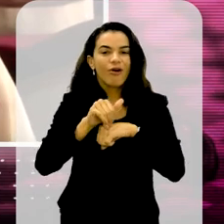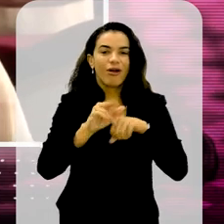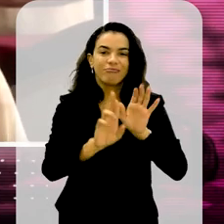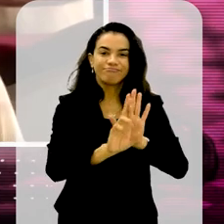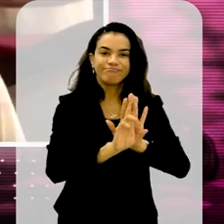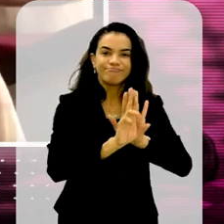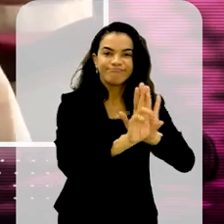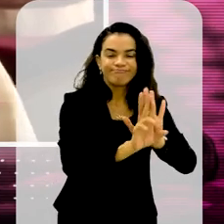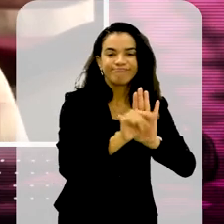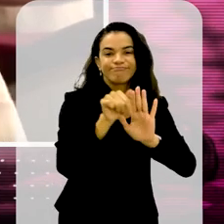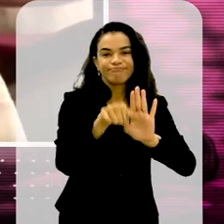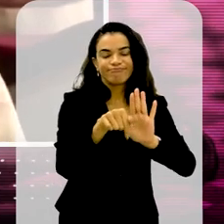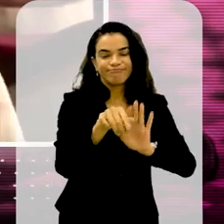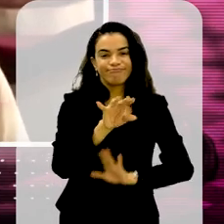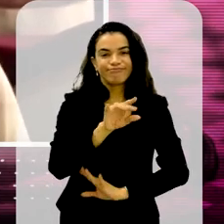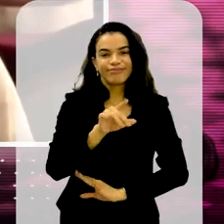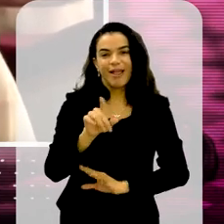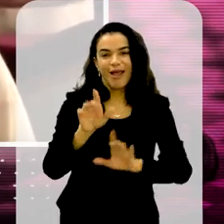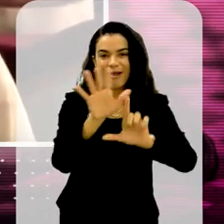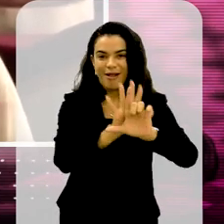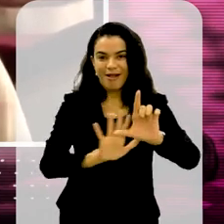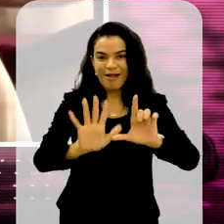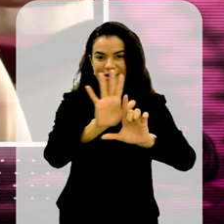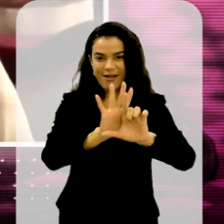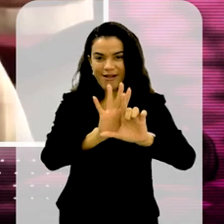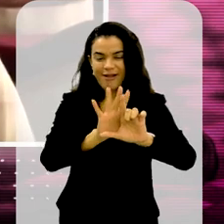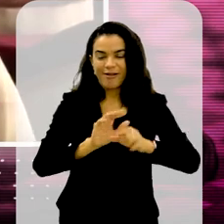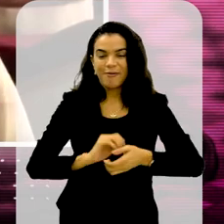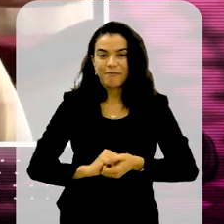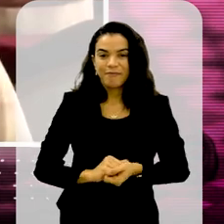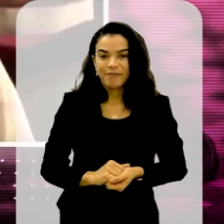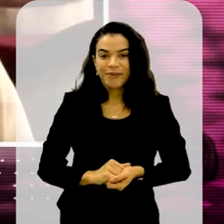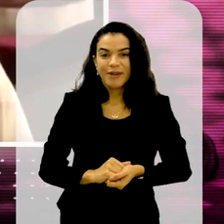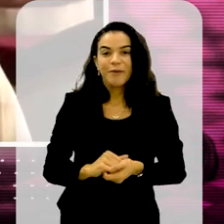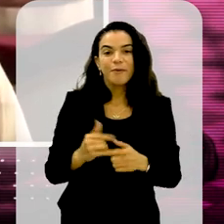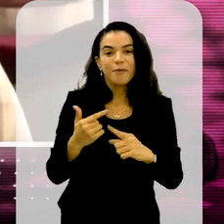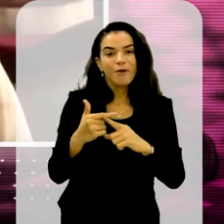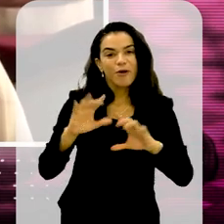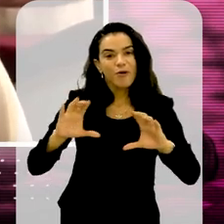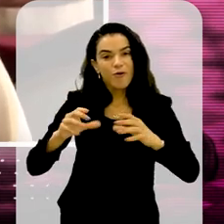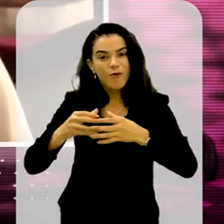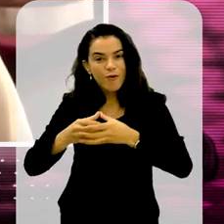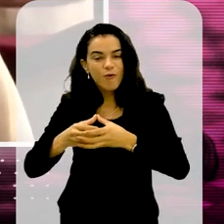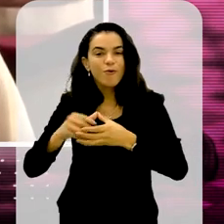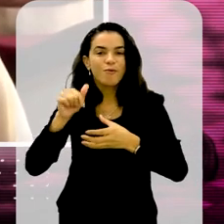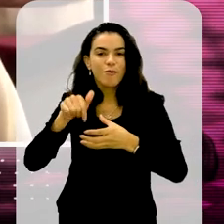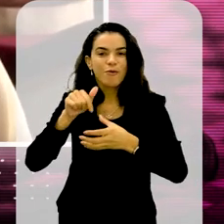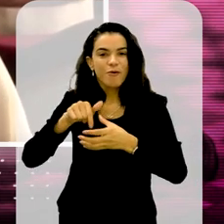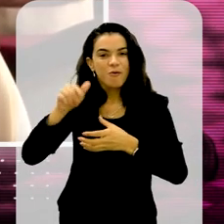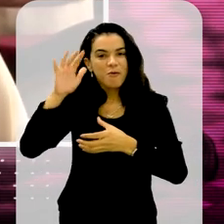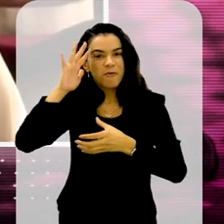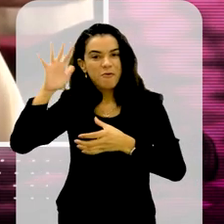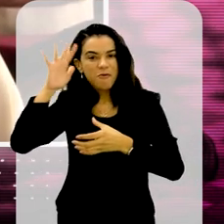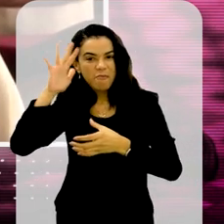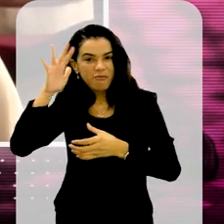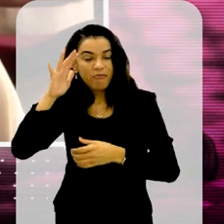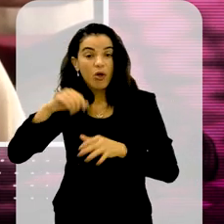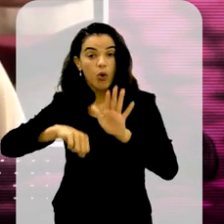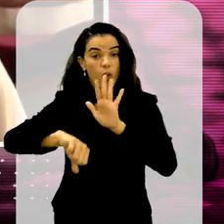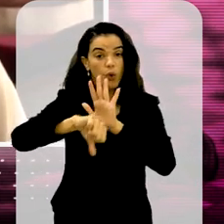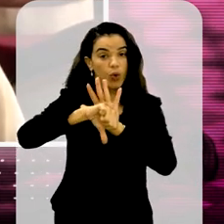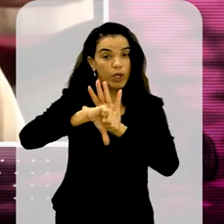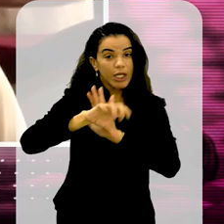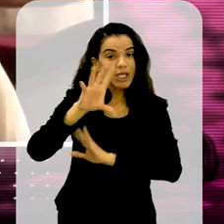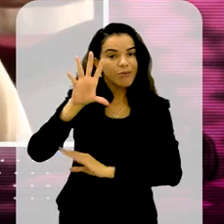identificar. E assim, é muito bom que a gente fale, ao contrário que o inconsciente coletivo pensa,